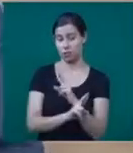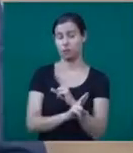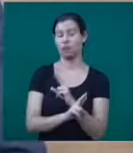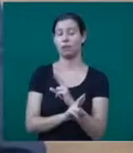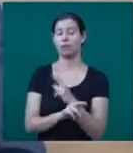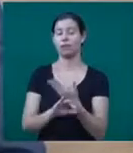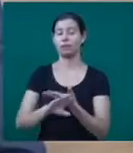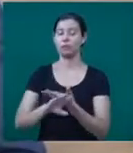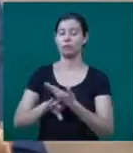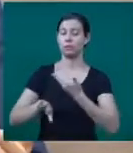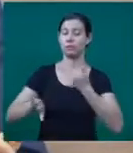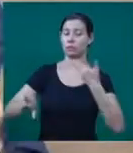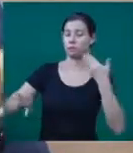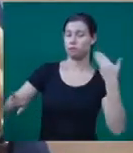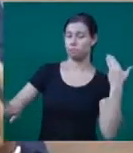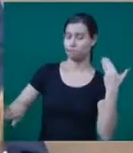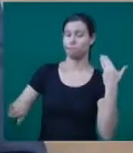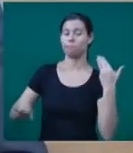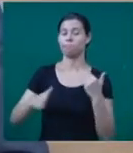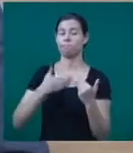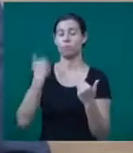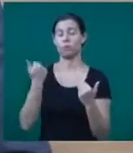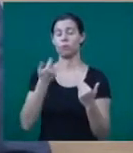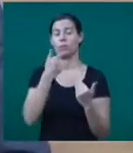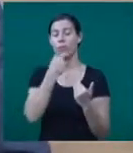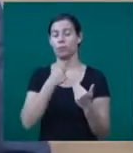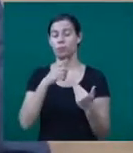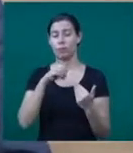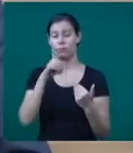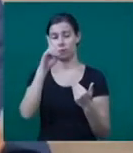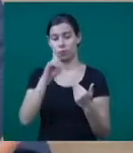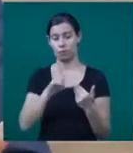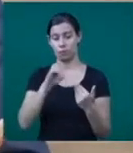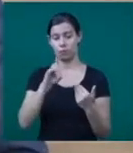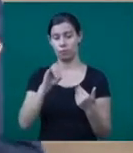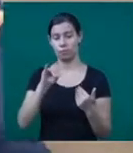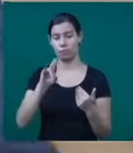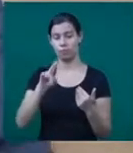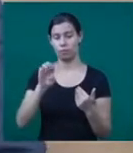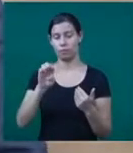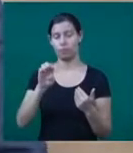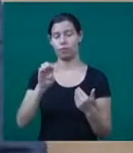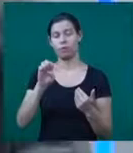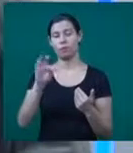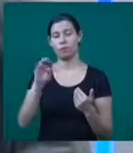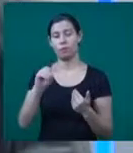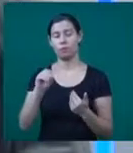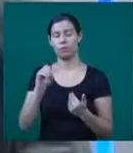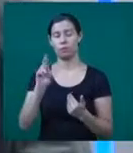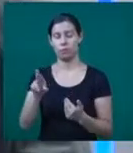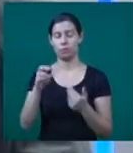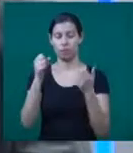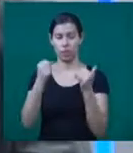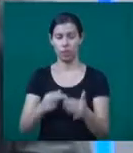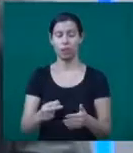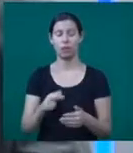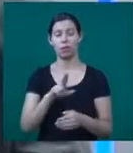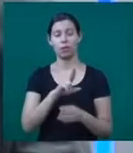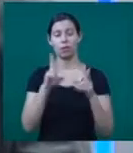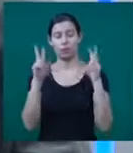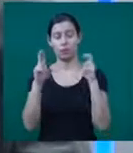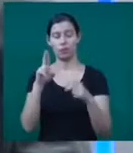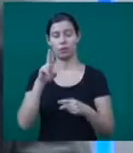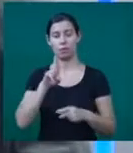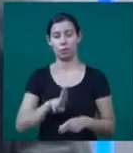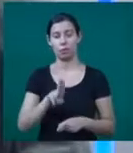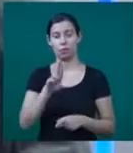né, entre as pessoas. E nada melhor do que o próprio diretor do curta-metragem, WhatsApp, para falar com a gente. É o Marcelo Branco, formado em artes visuais